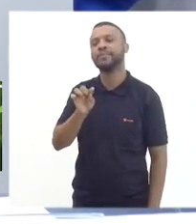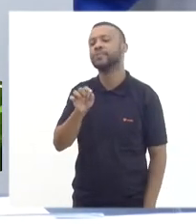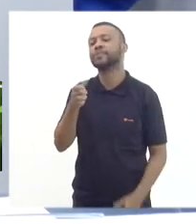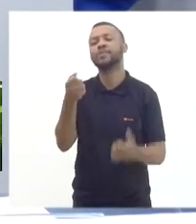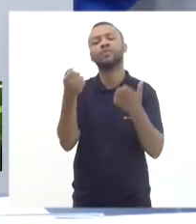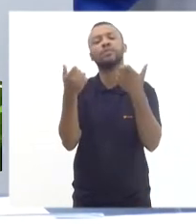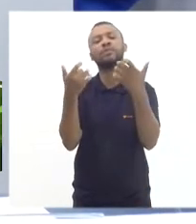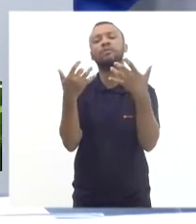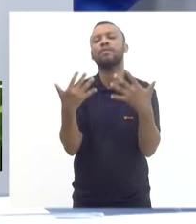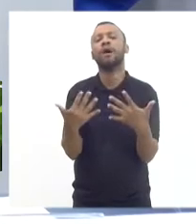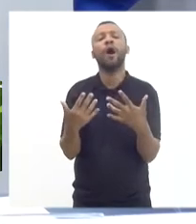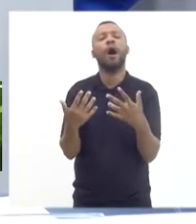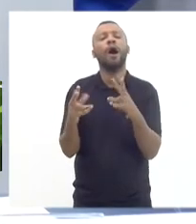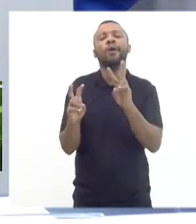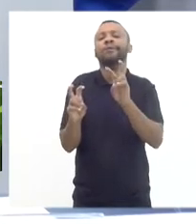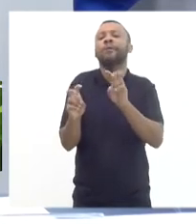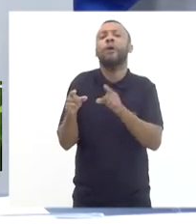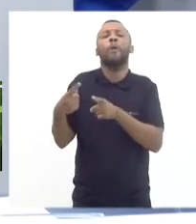quê?